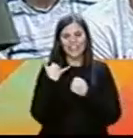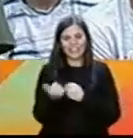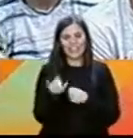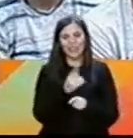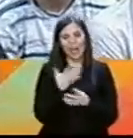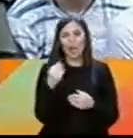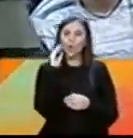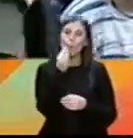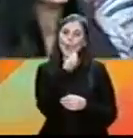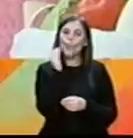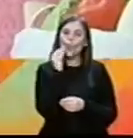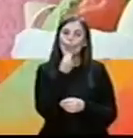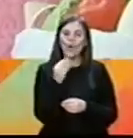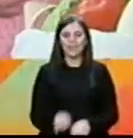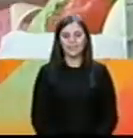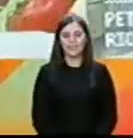que dar duas beijocas, Teresa. Eu já dei. Obrigada.